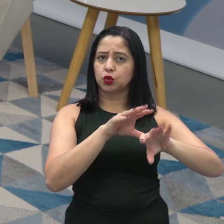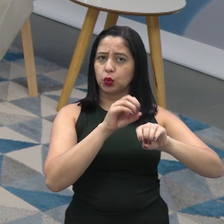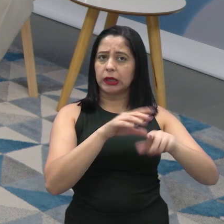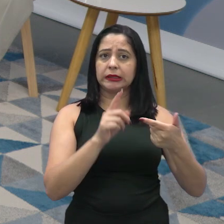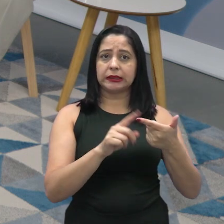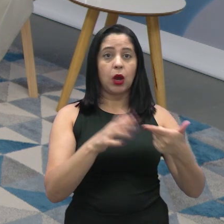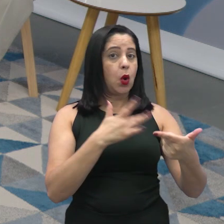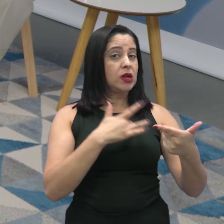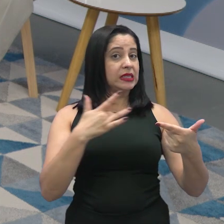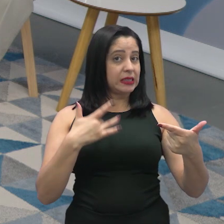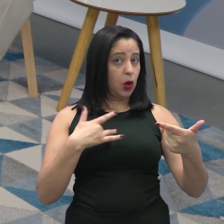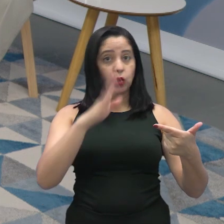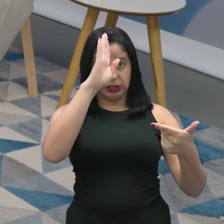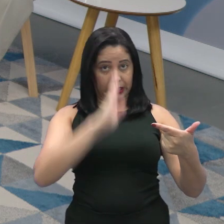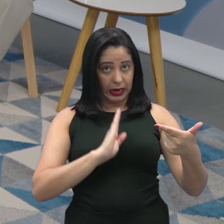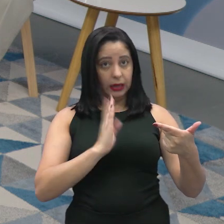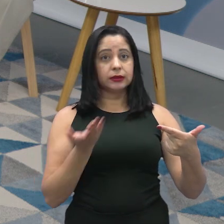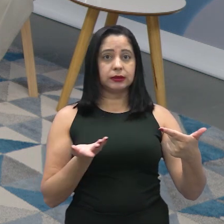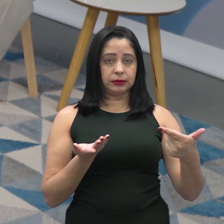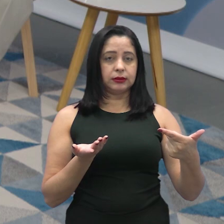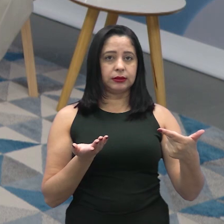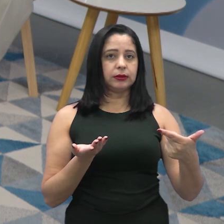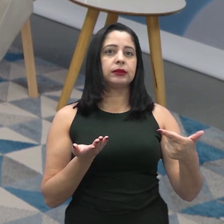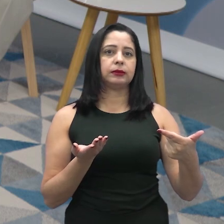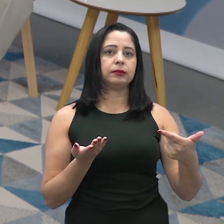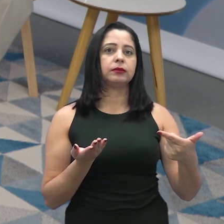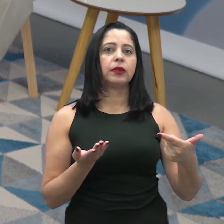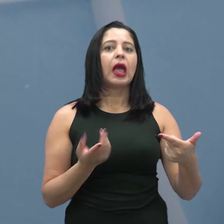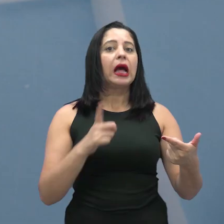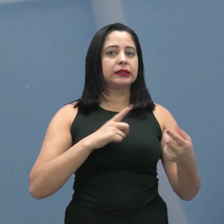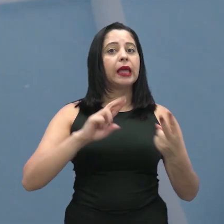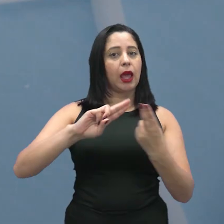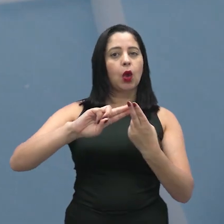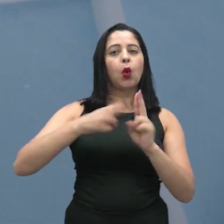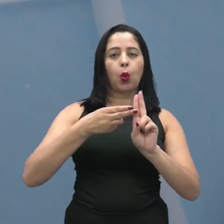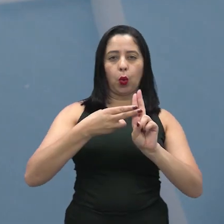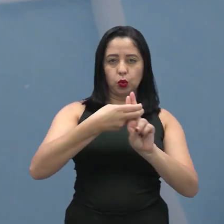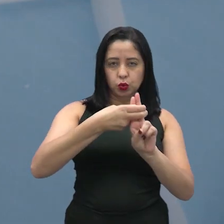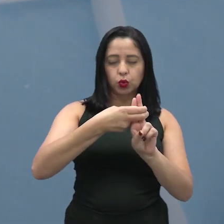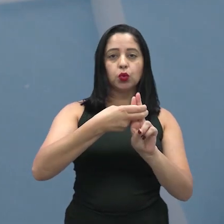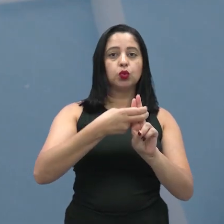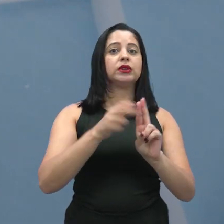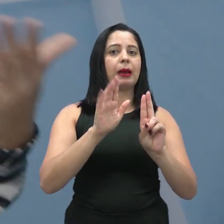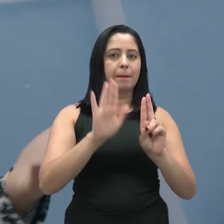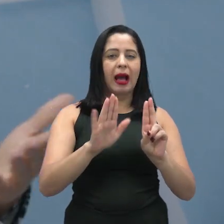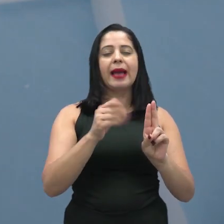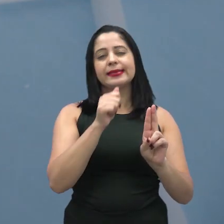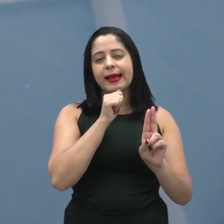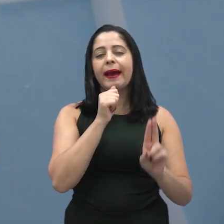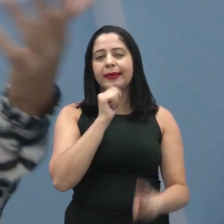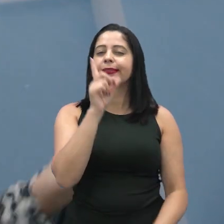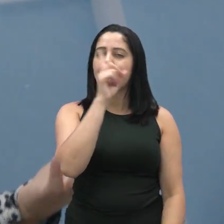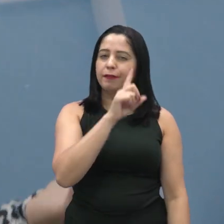bloco, saúde de graça, né, a gente tem o SUS aqui, né, mas que ainda tem ali aquelas falhas,